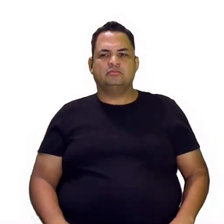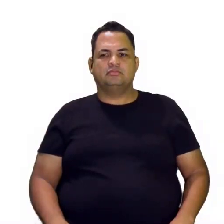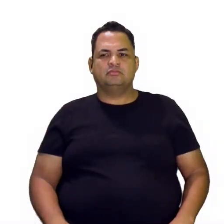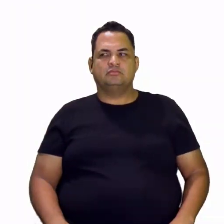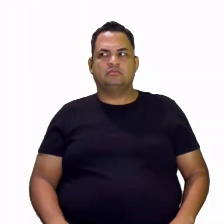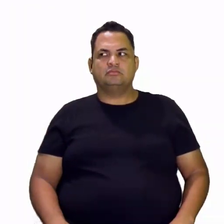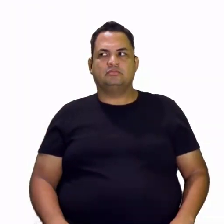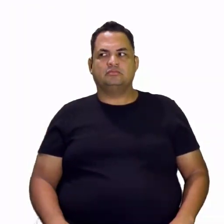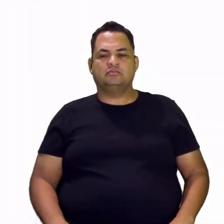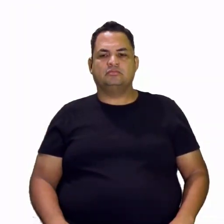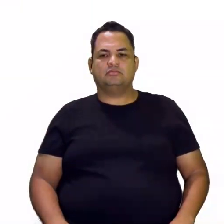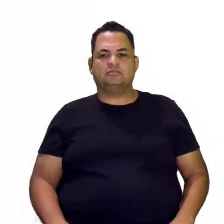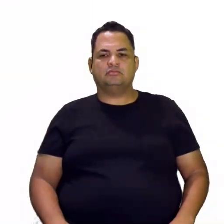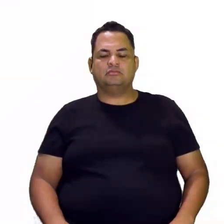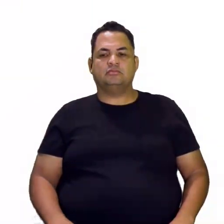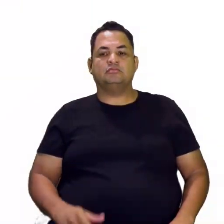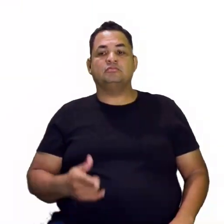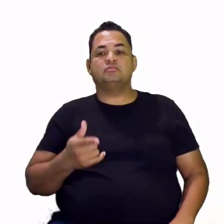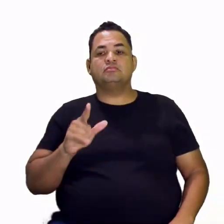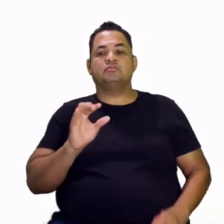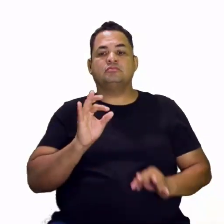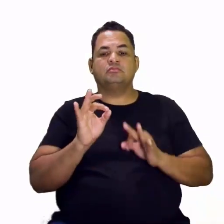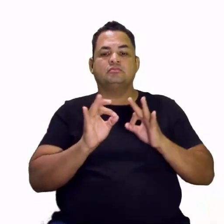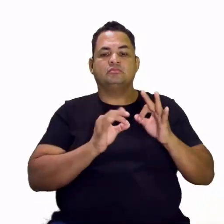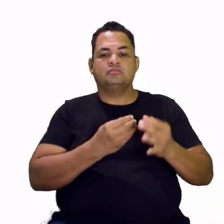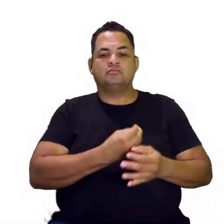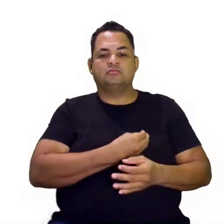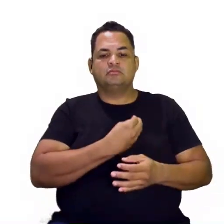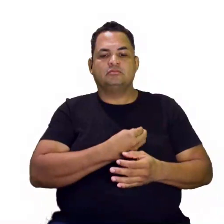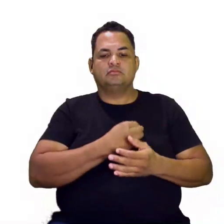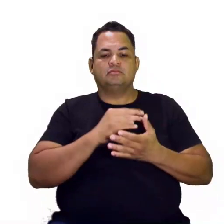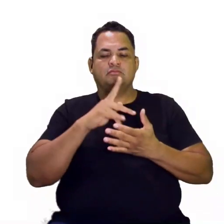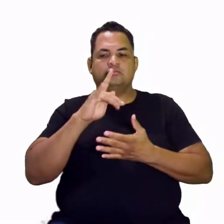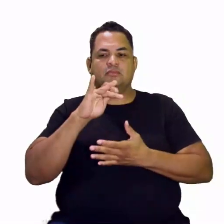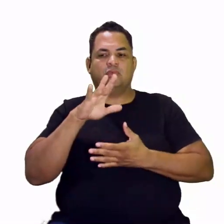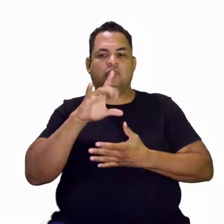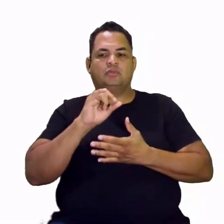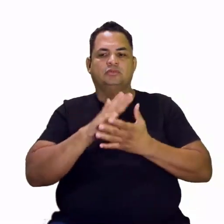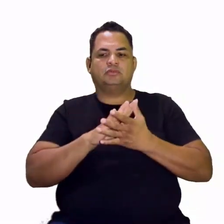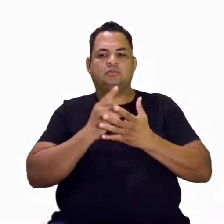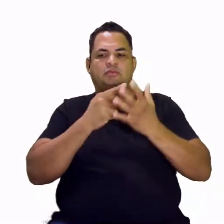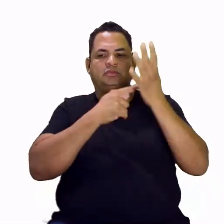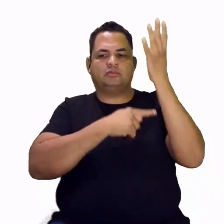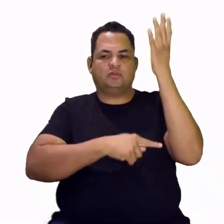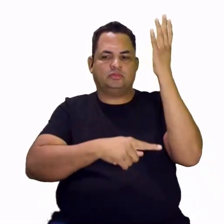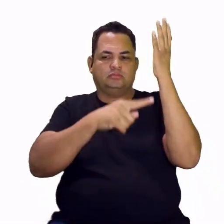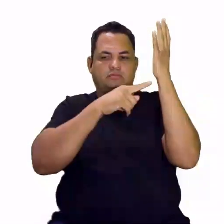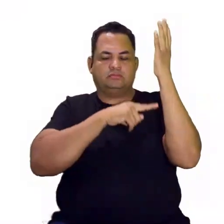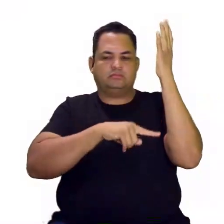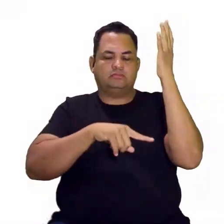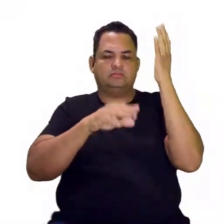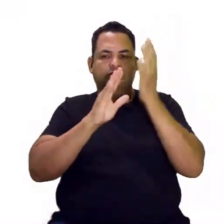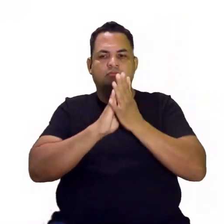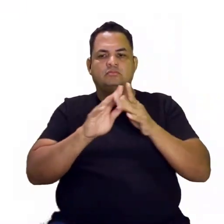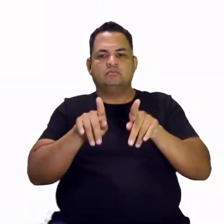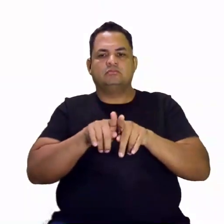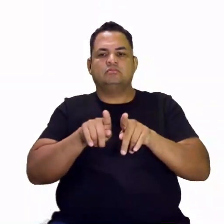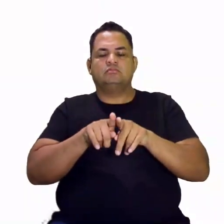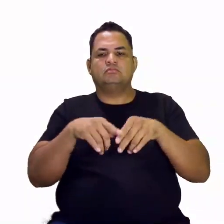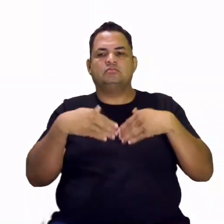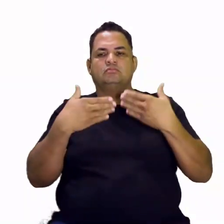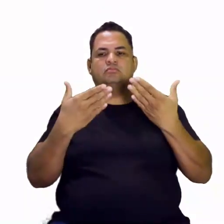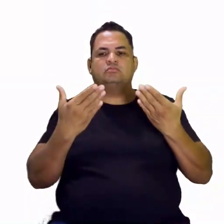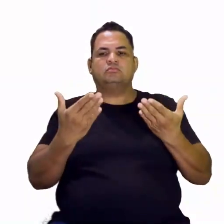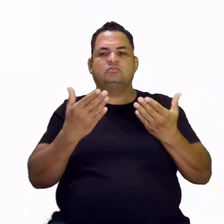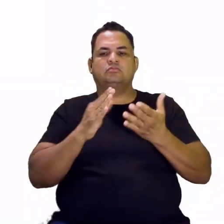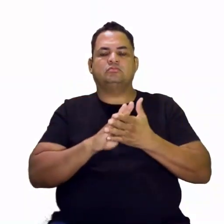esse cloroplasto outrora era um organismo procarionte fotossintetizador. E quando a gente